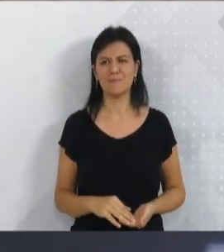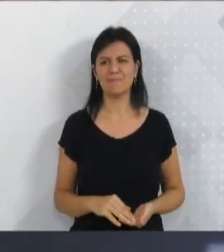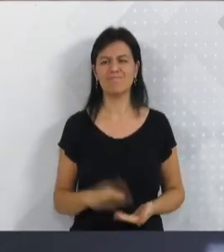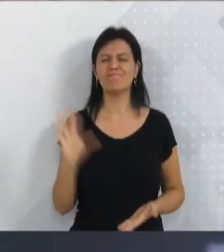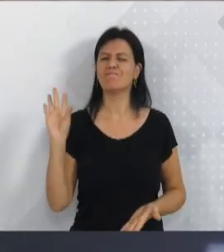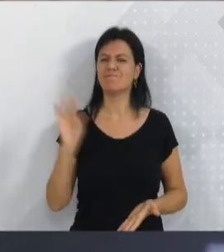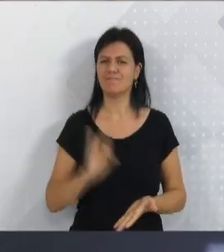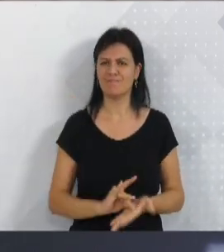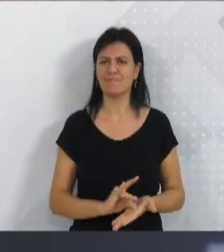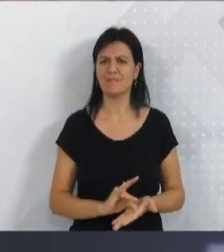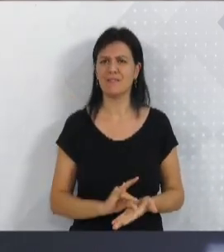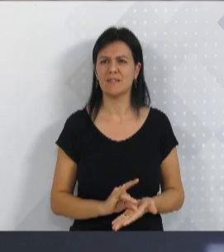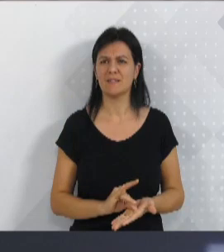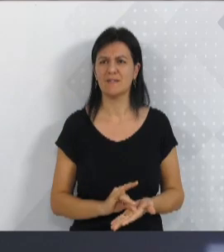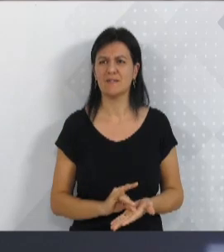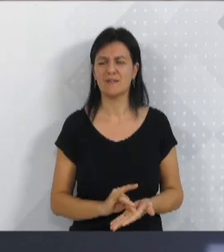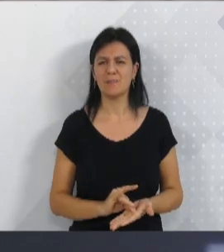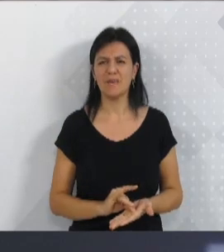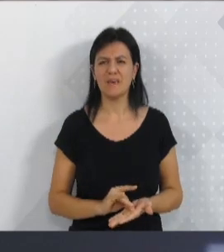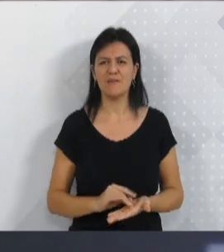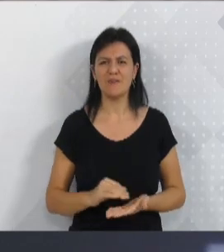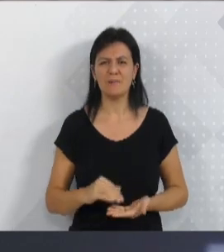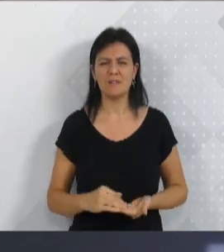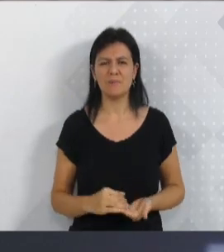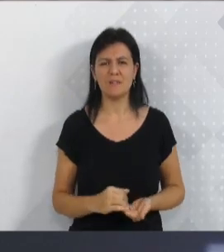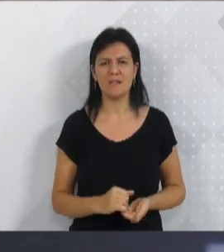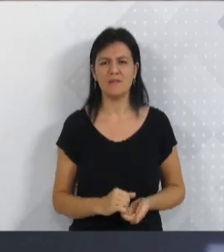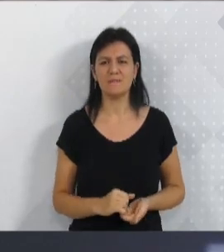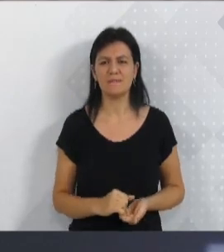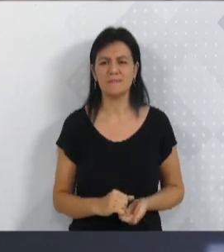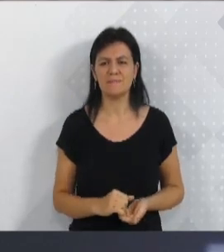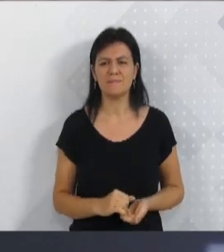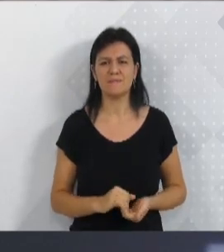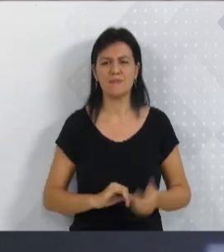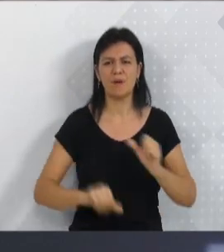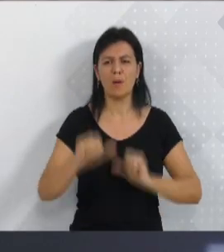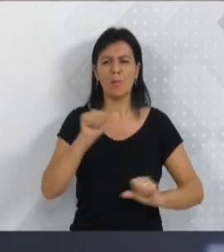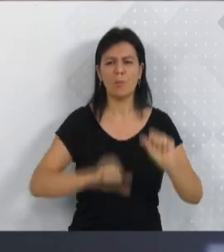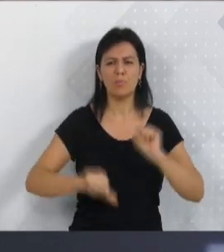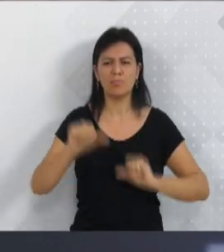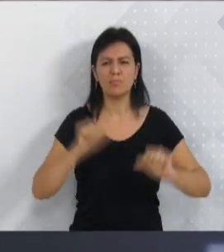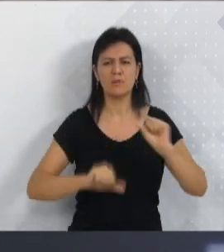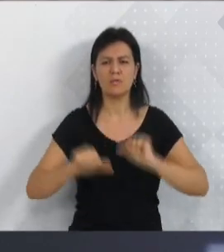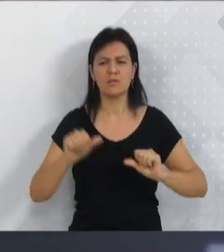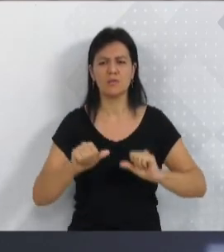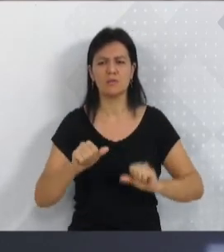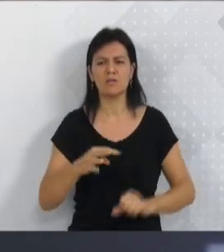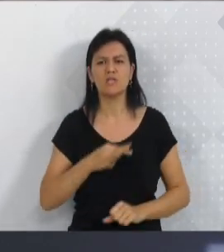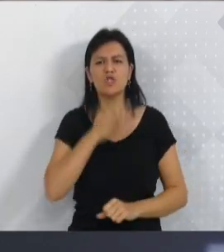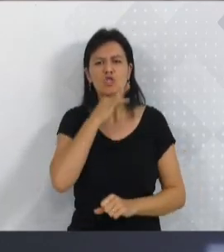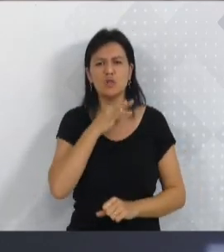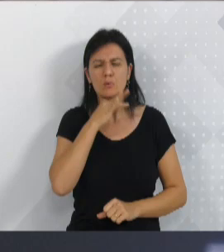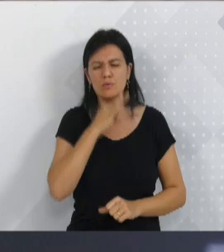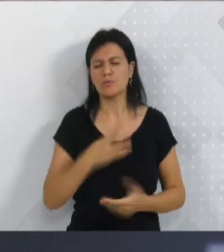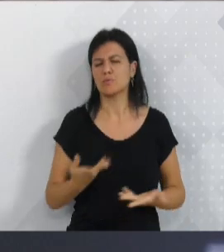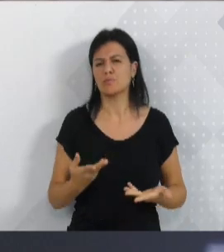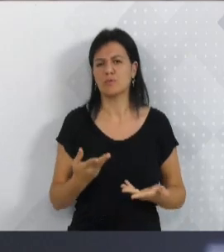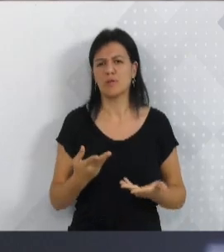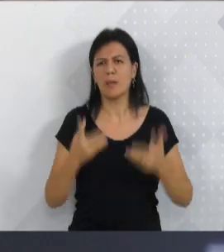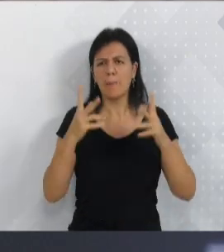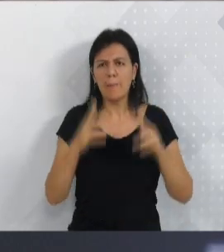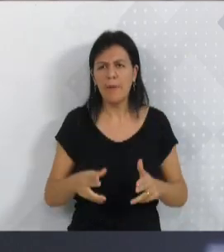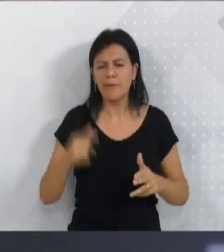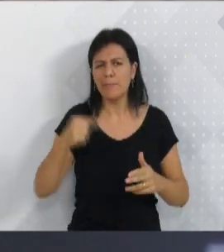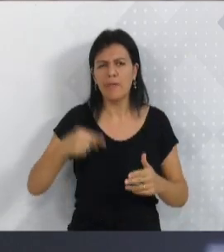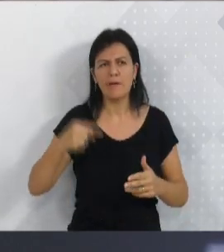com essa reforma tributária por mais que ela não seja pauta e competência que nós vereadores do Brasil todo e